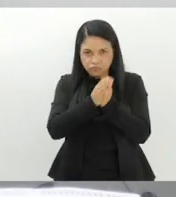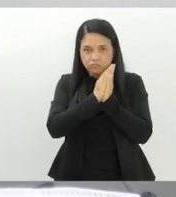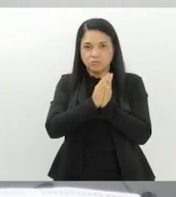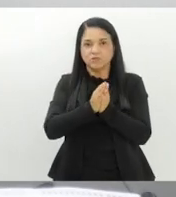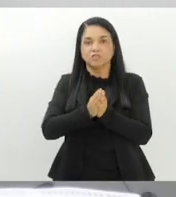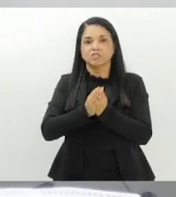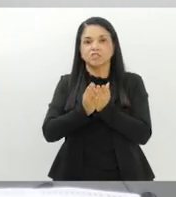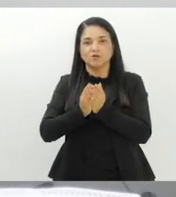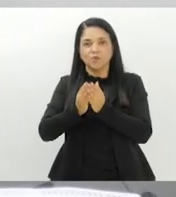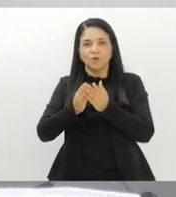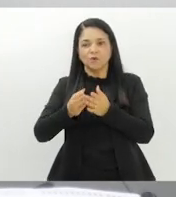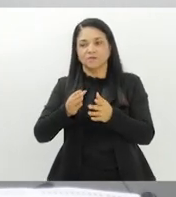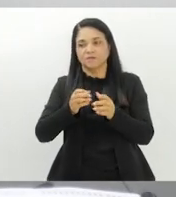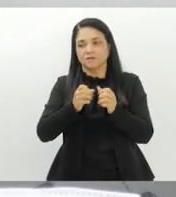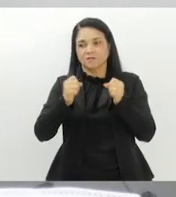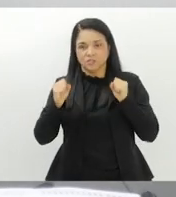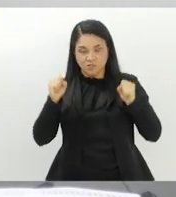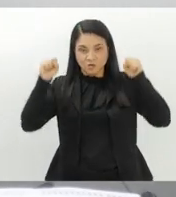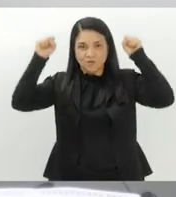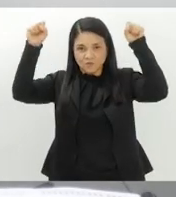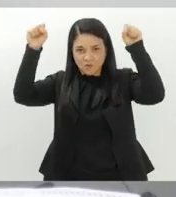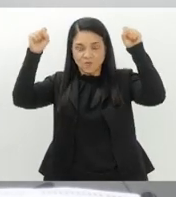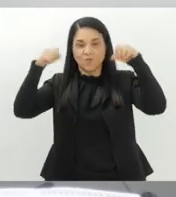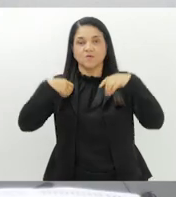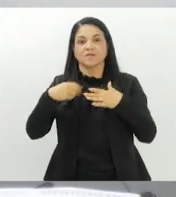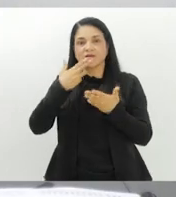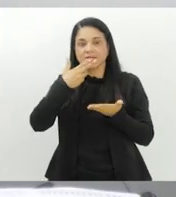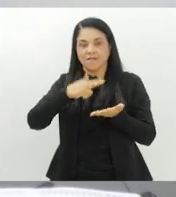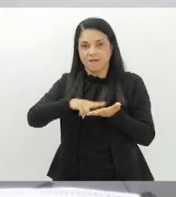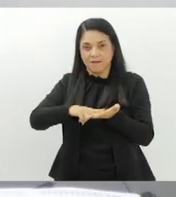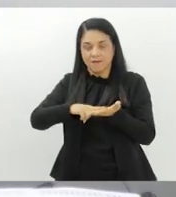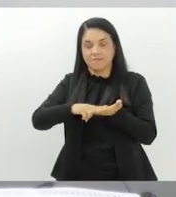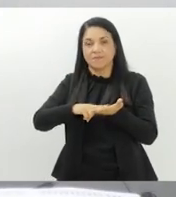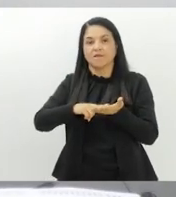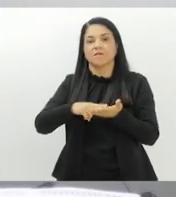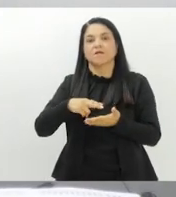do Instituto Carta Magna da Umbanda RJ, que